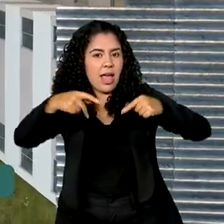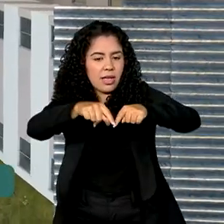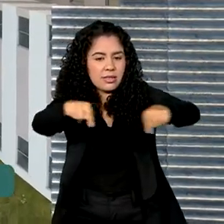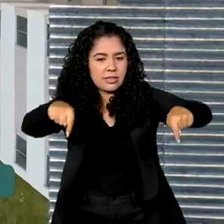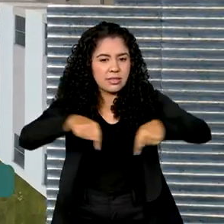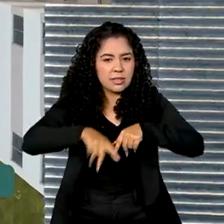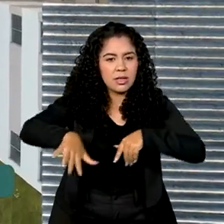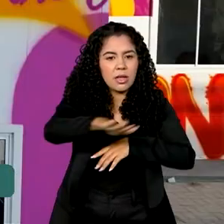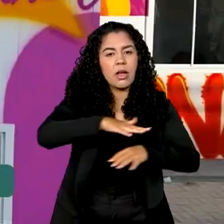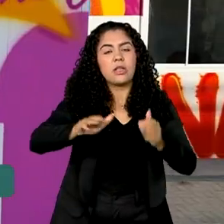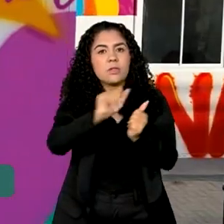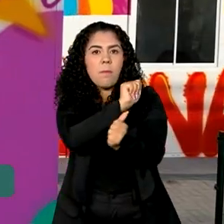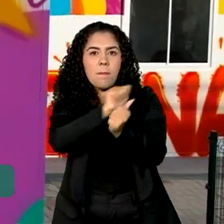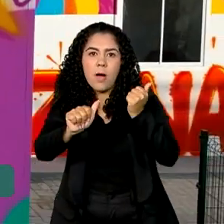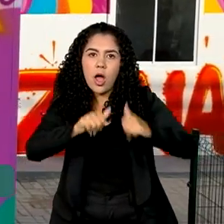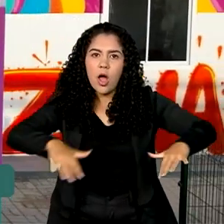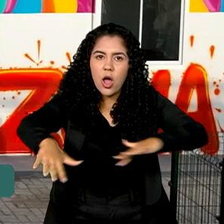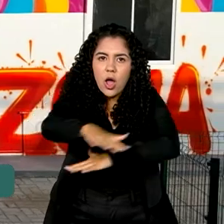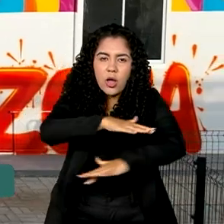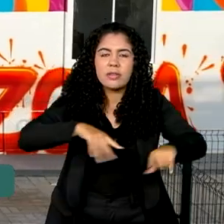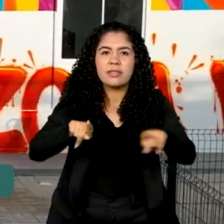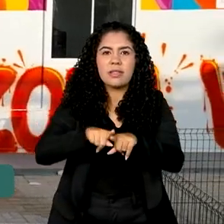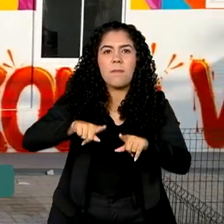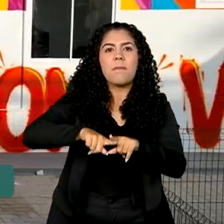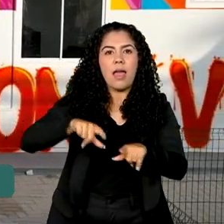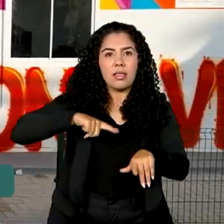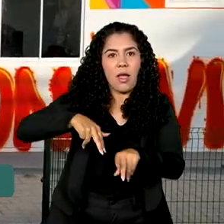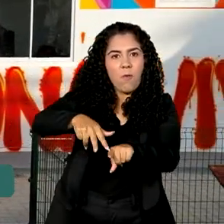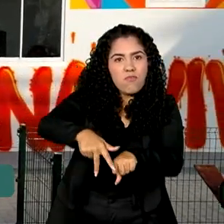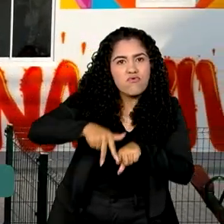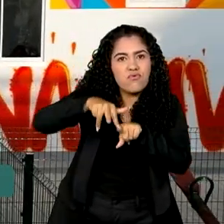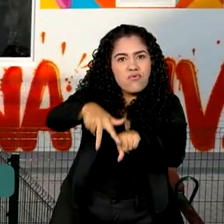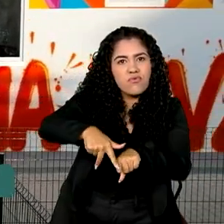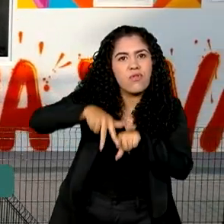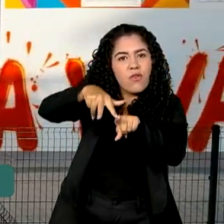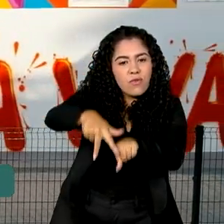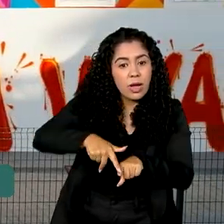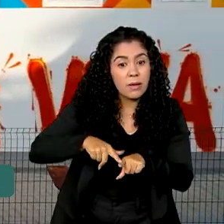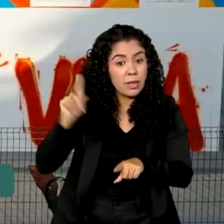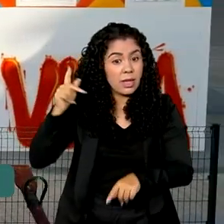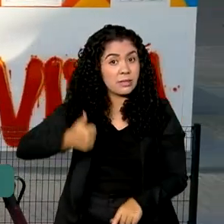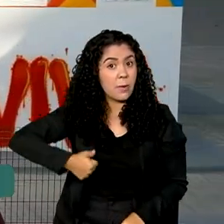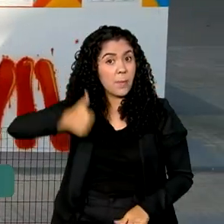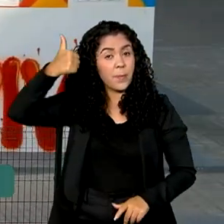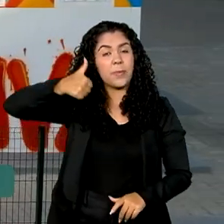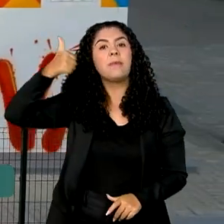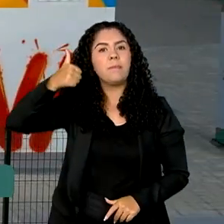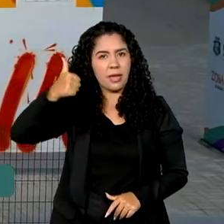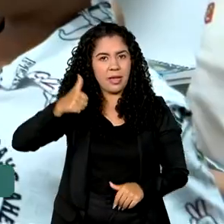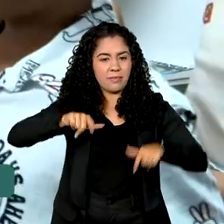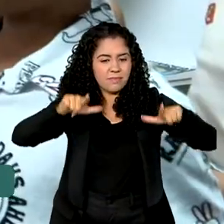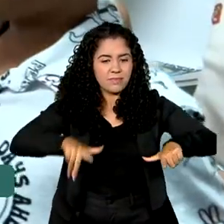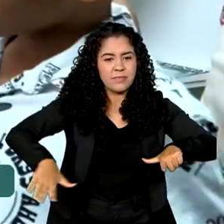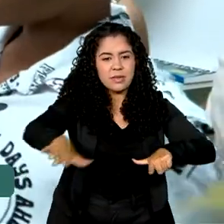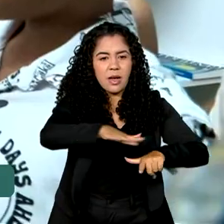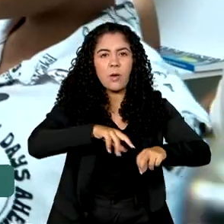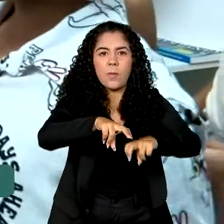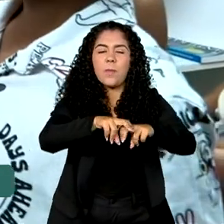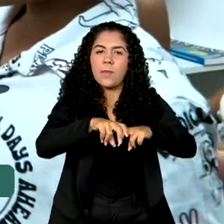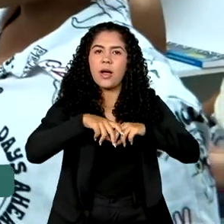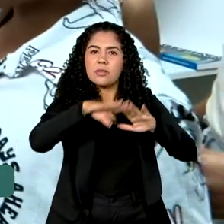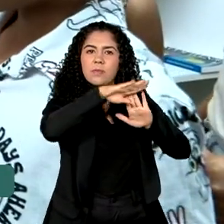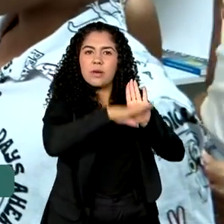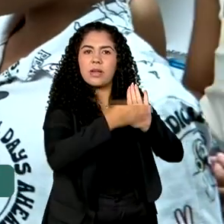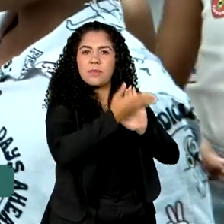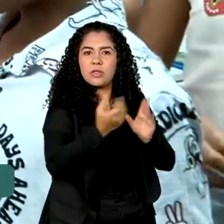quadras esportivas e pista de skate. E este é o primeiro empreendimento do Minha Casa Minha Vida, entregue